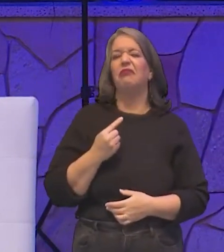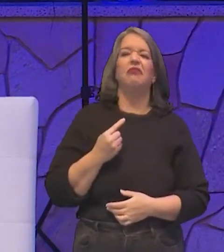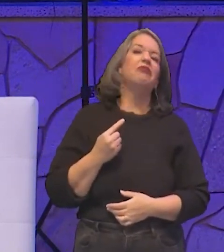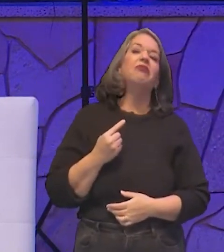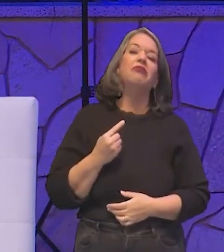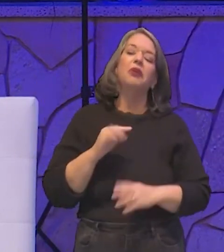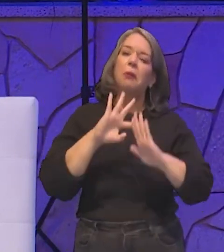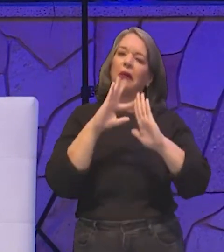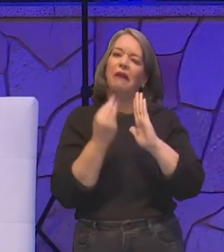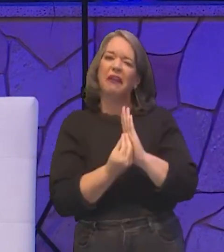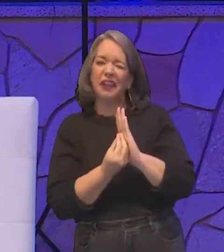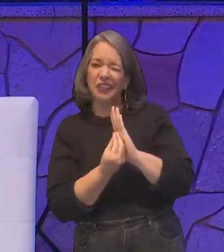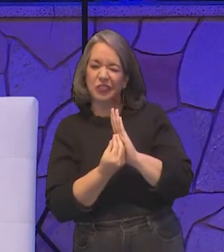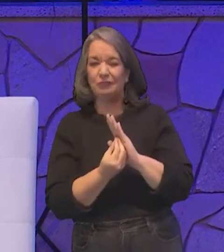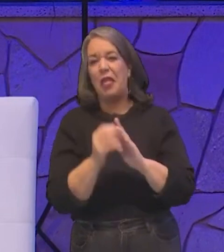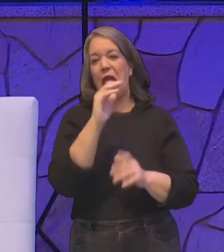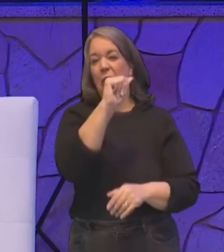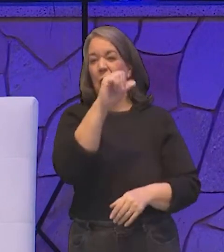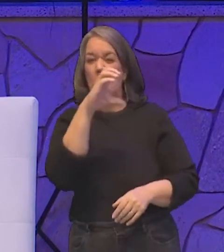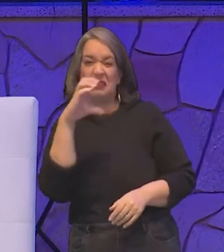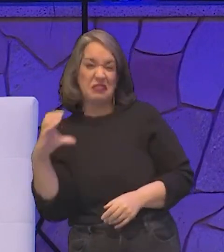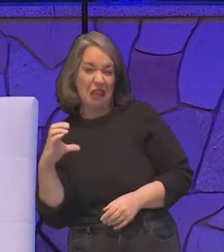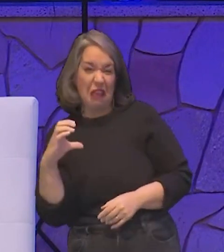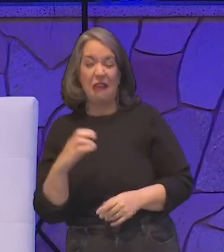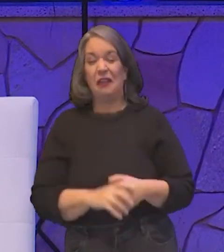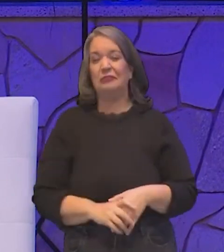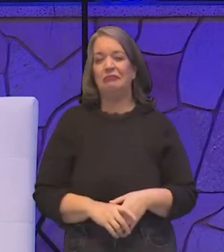aquela famosa rebeldia adolescente, né?